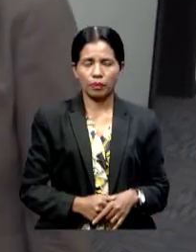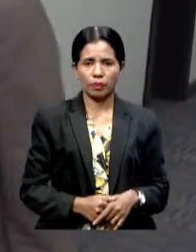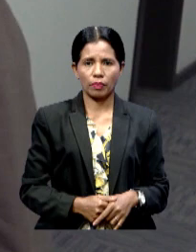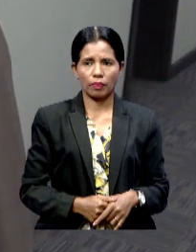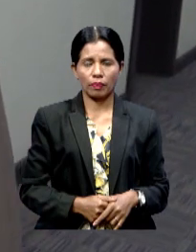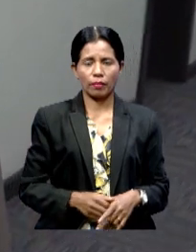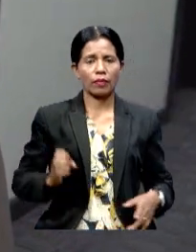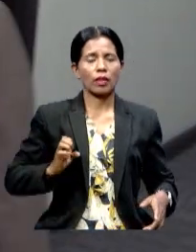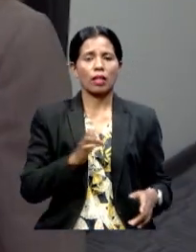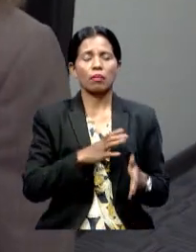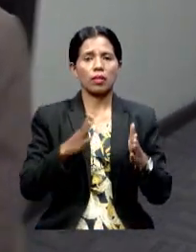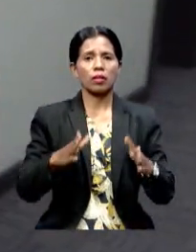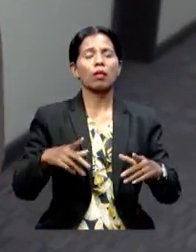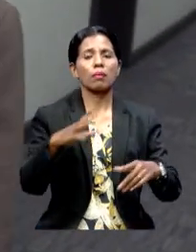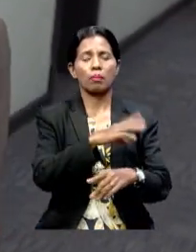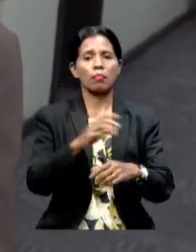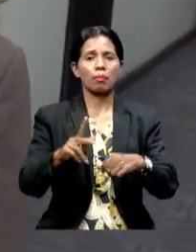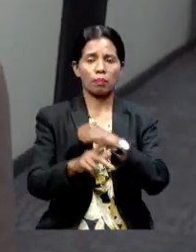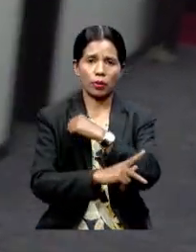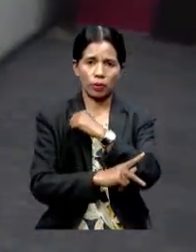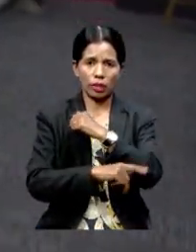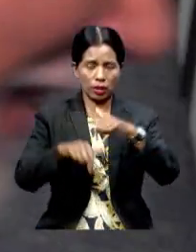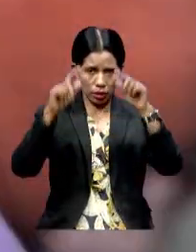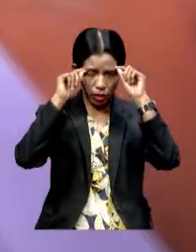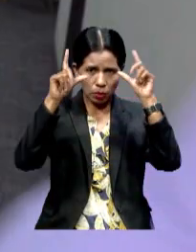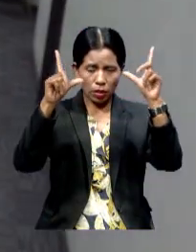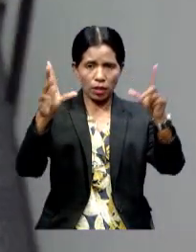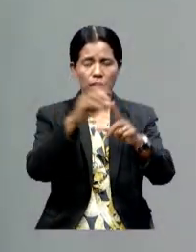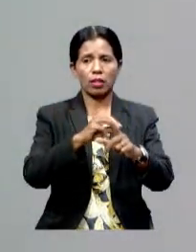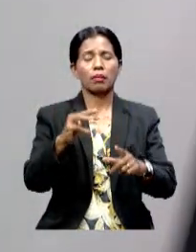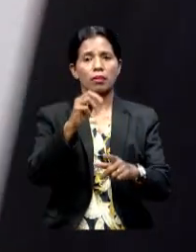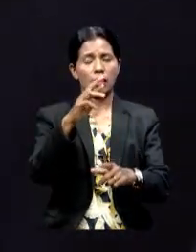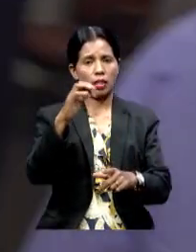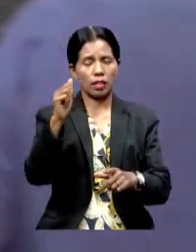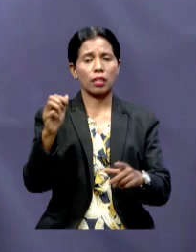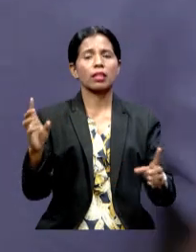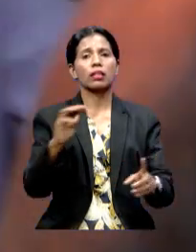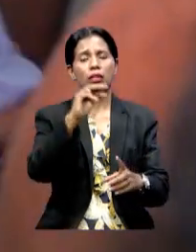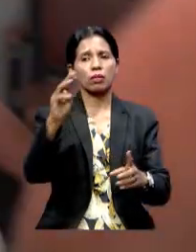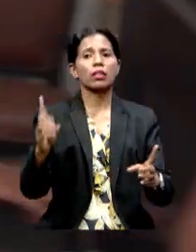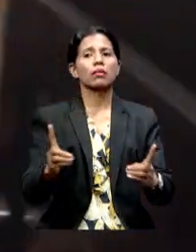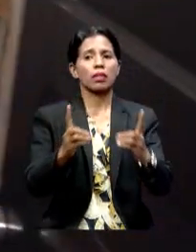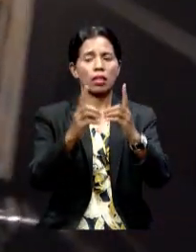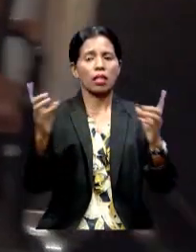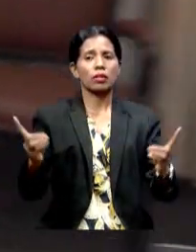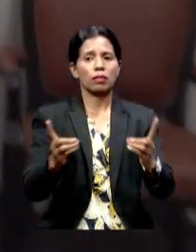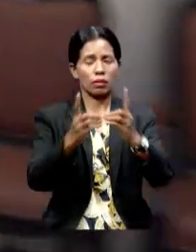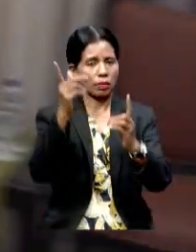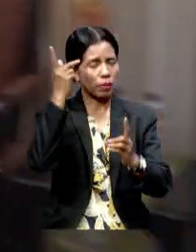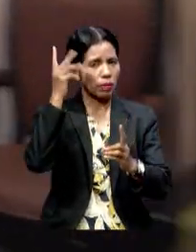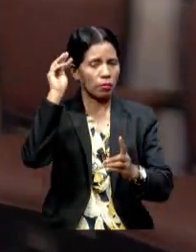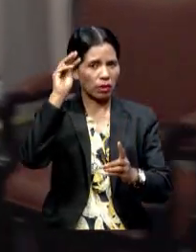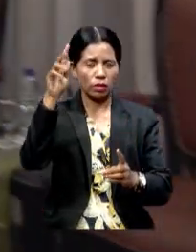A embaixadora de Portugal e a Timor-Leste, Maria Manuela Freitas Bairro, segunda semana, a Soromalo, o primeiro-ministro, Caira Lassano